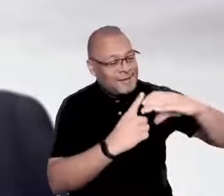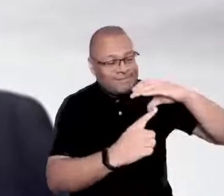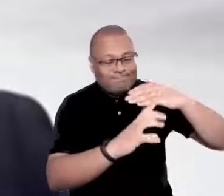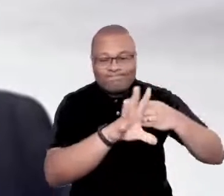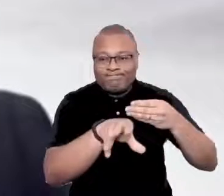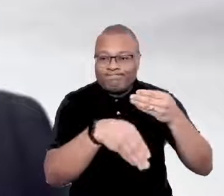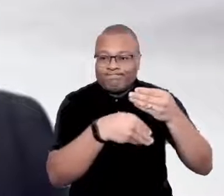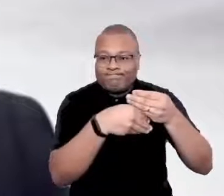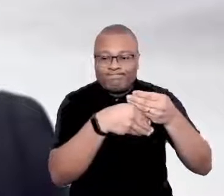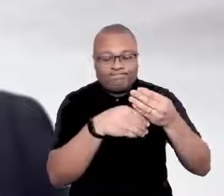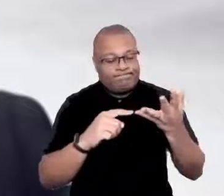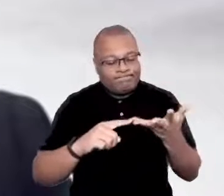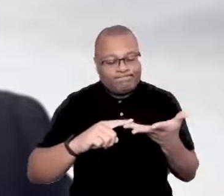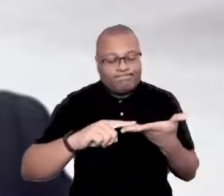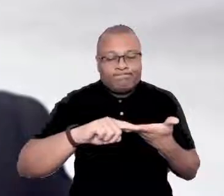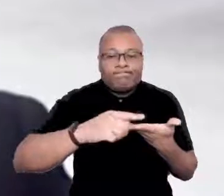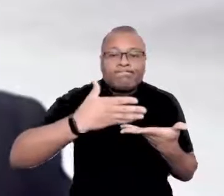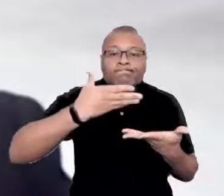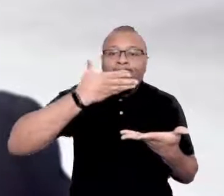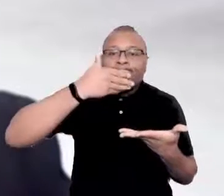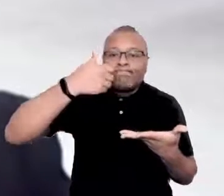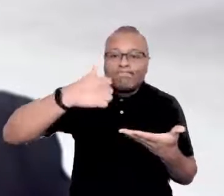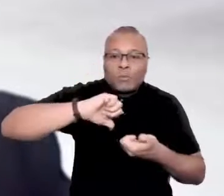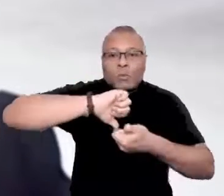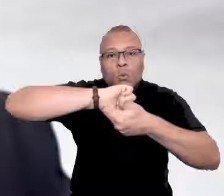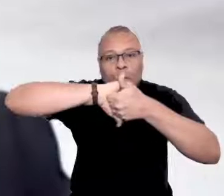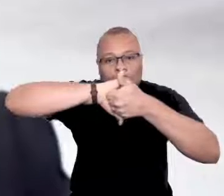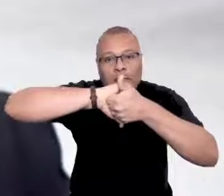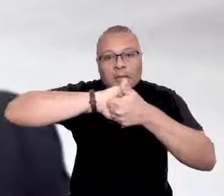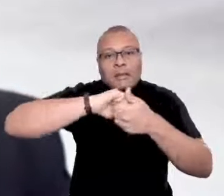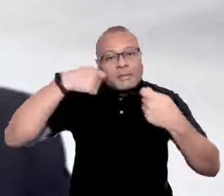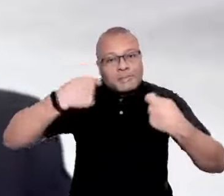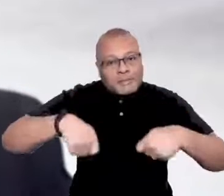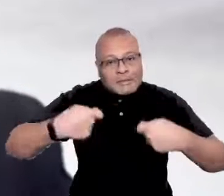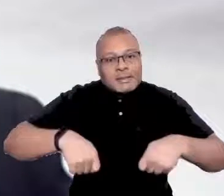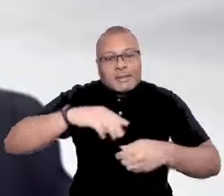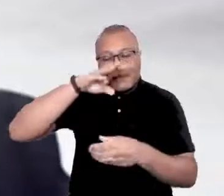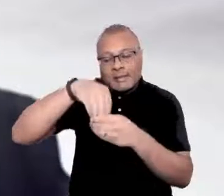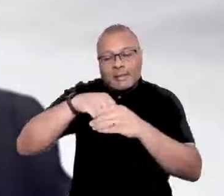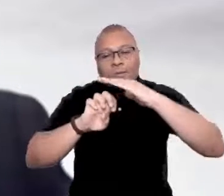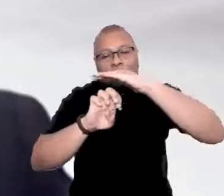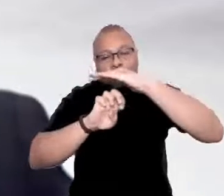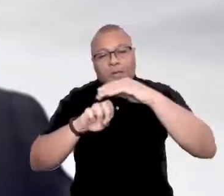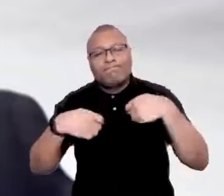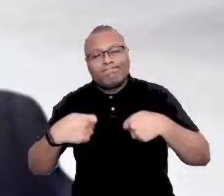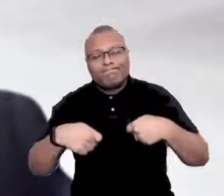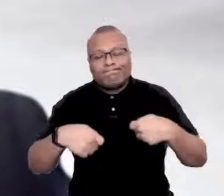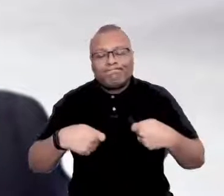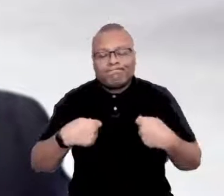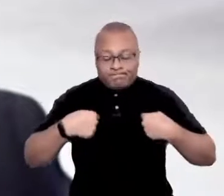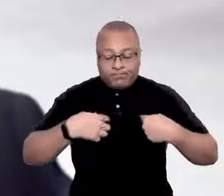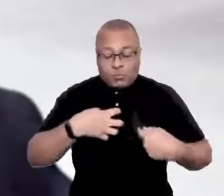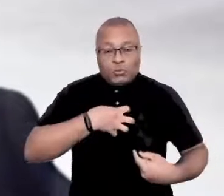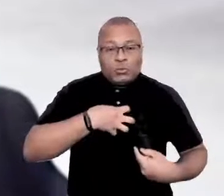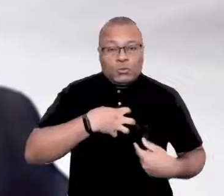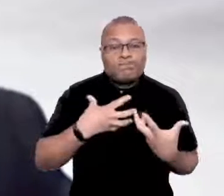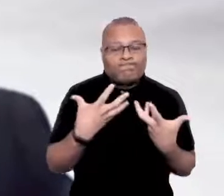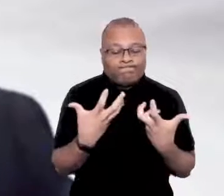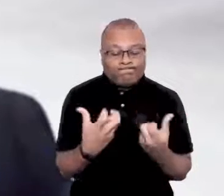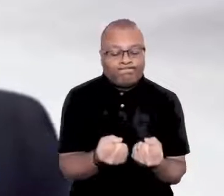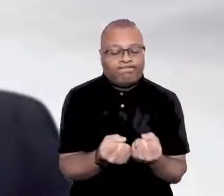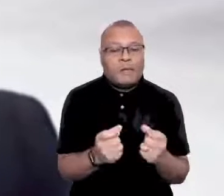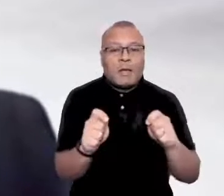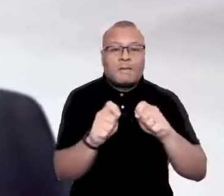as necessidades de melhoria de qualidade dentro das nossas organizações, né? E a gente precisa ter a disposição para fazer